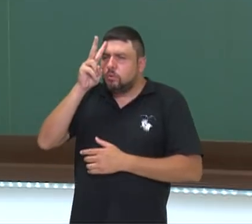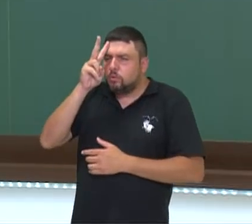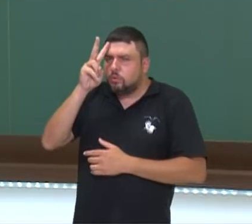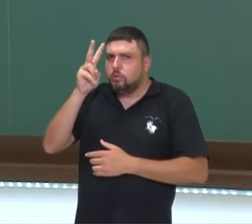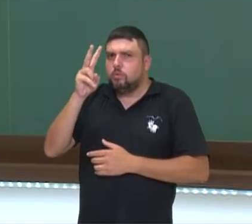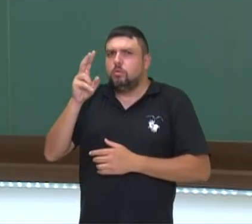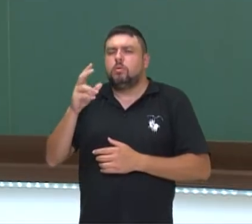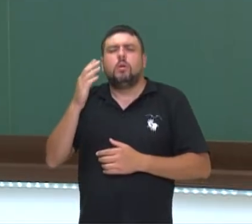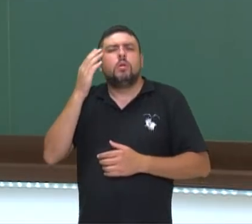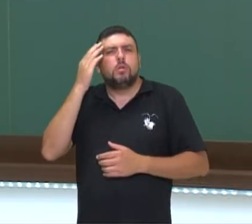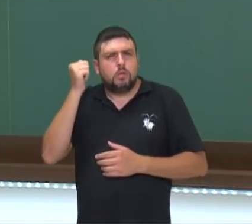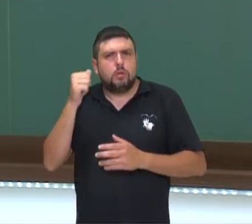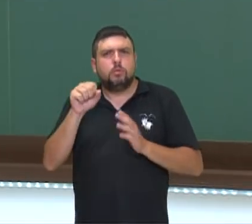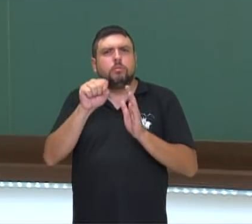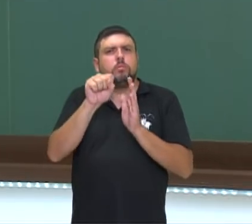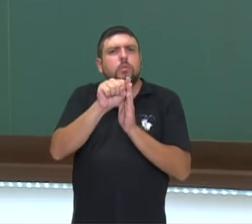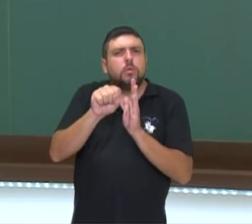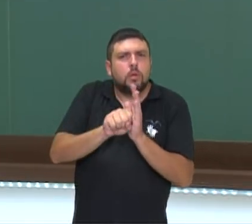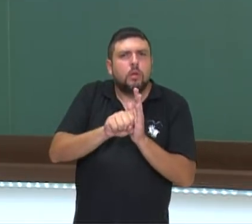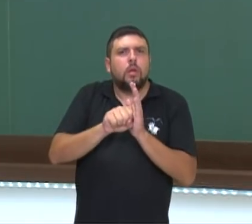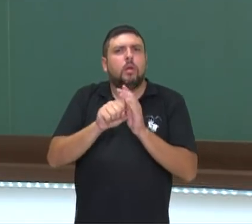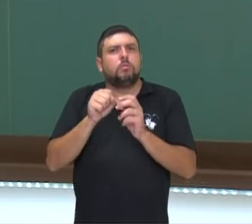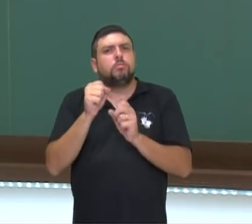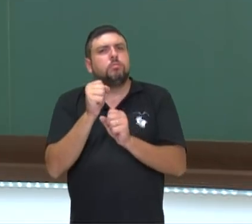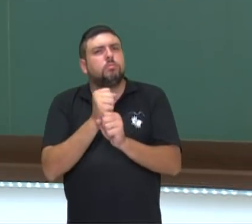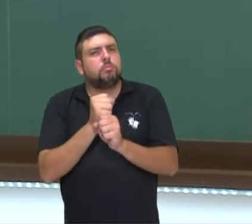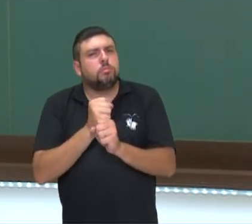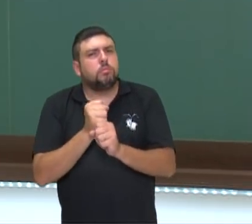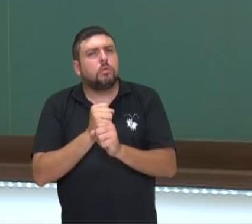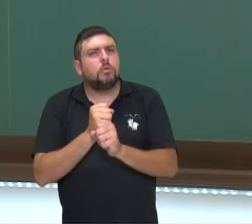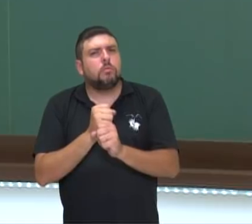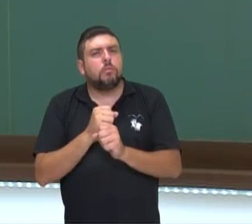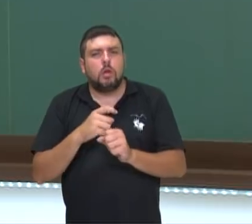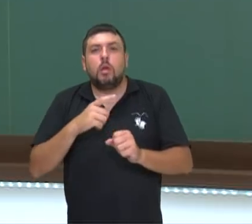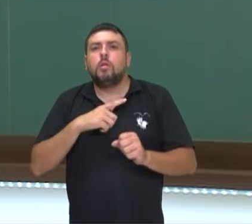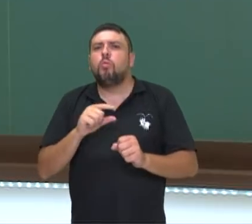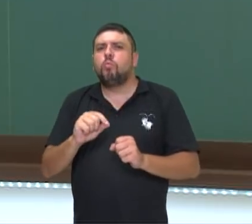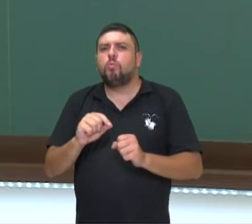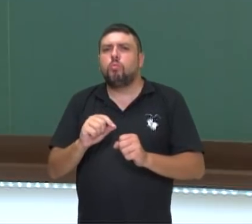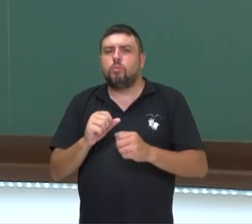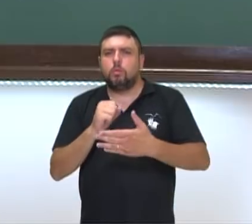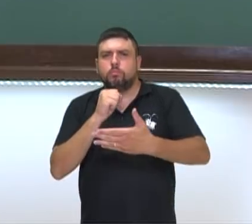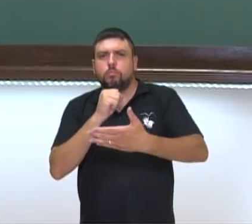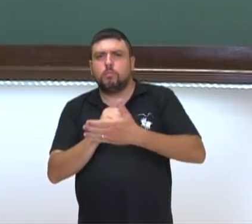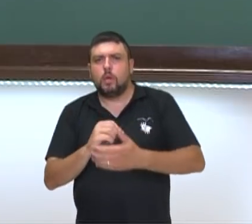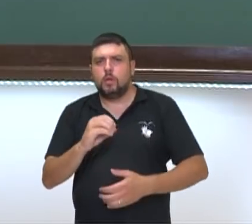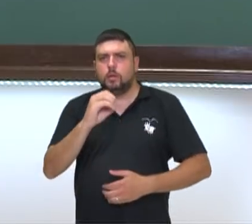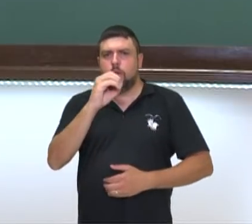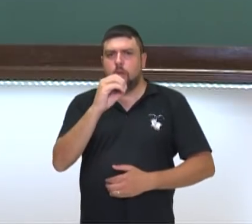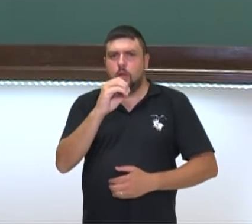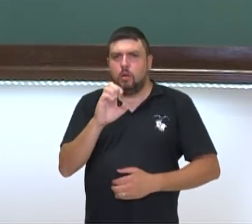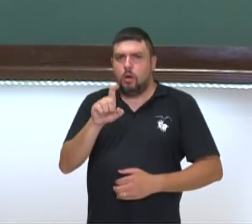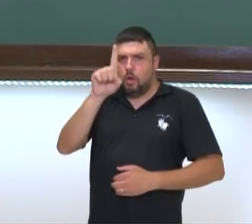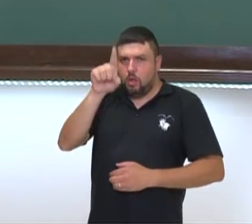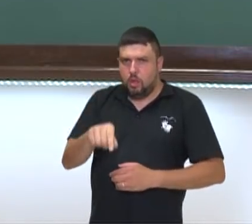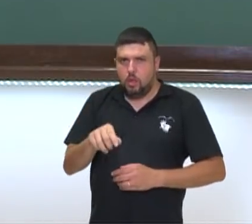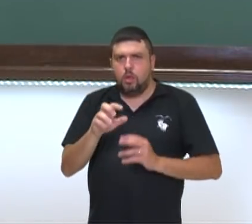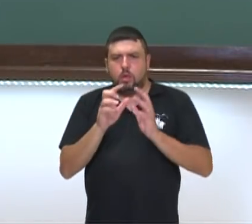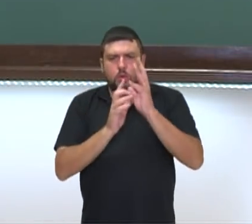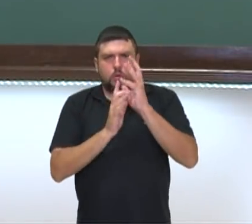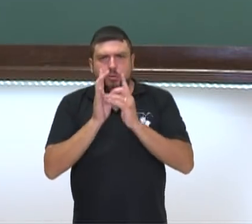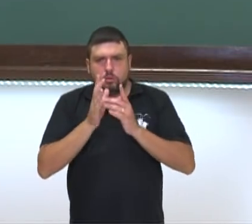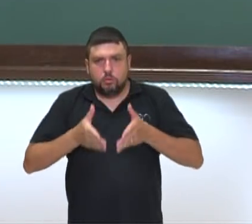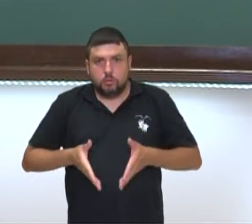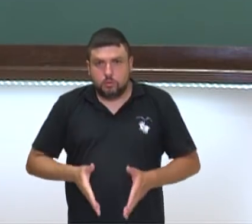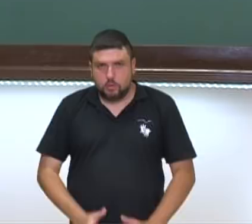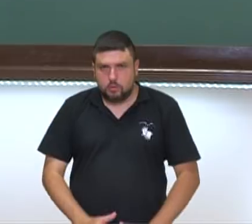registrados de que forma? Os anos são registrados com o marco zero, que é o nascimento do Cristo, que a gente chama de era cristã, e